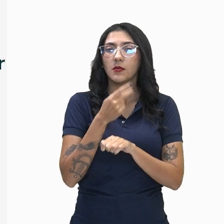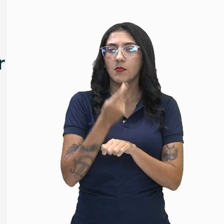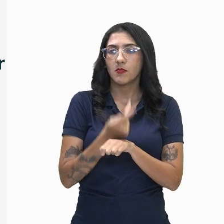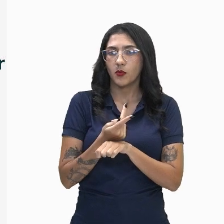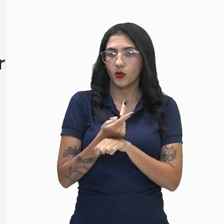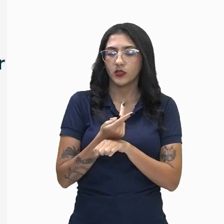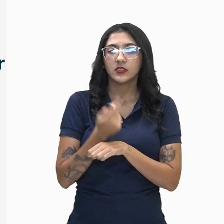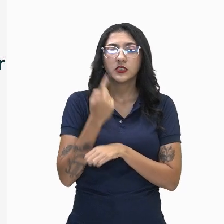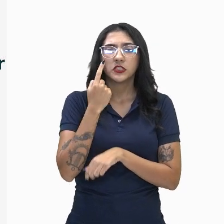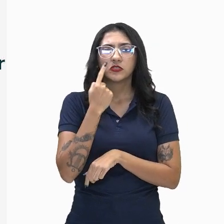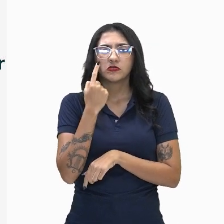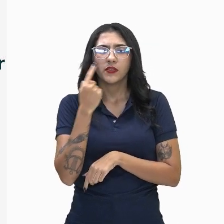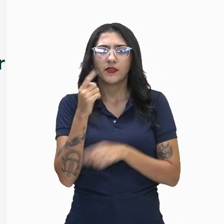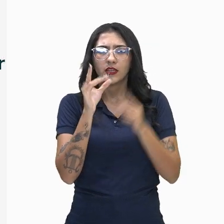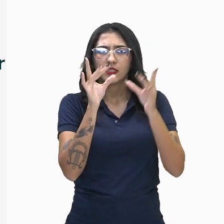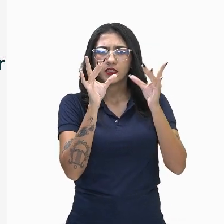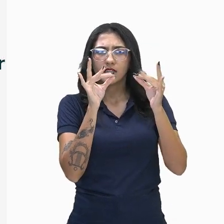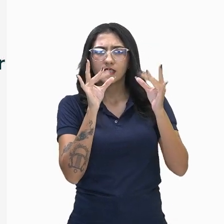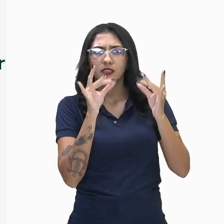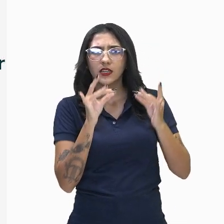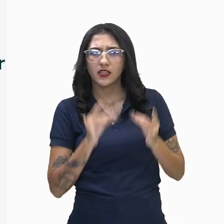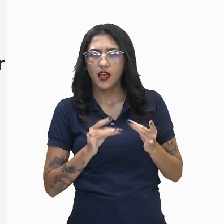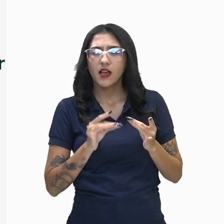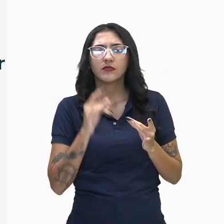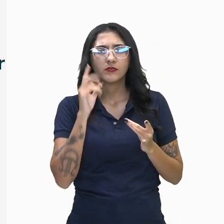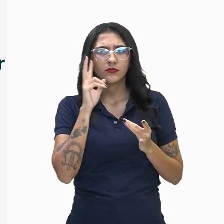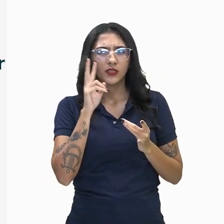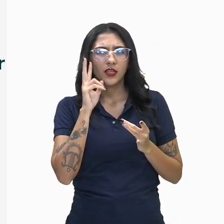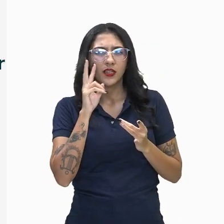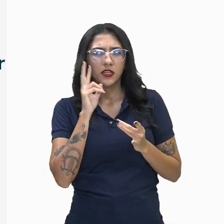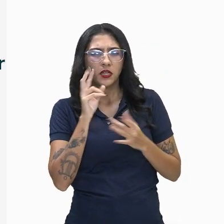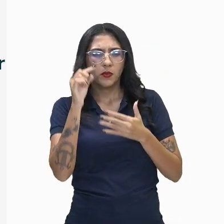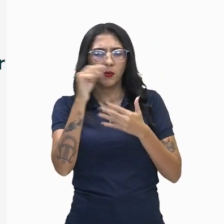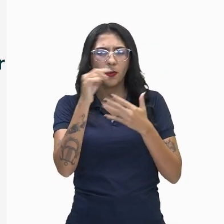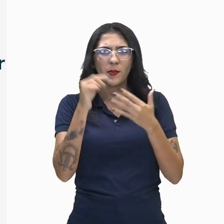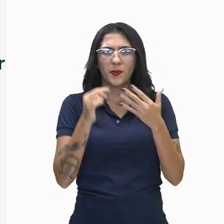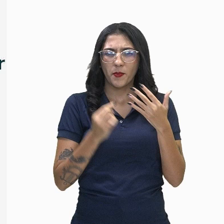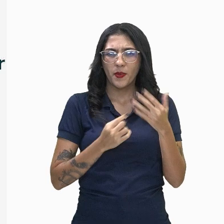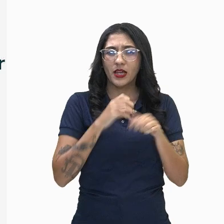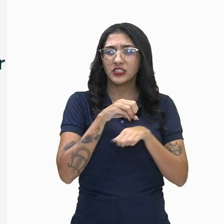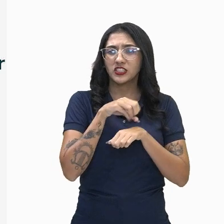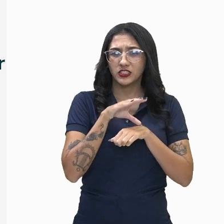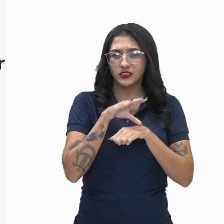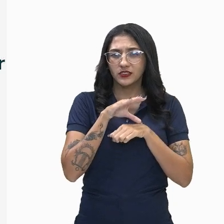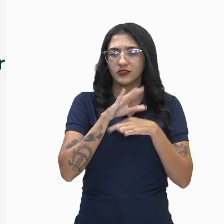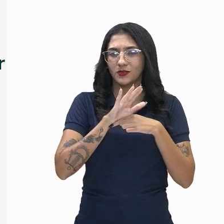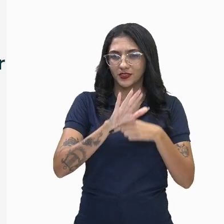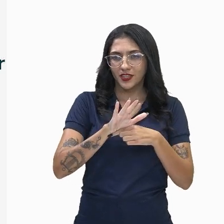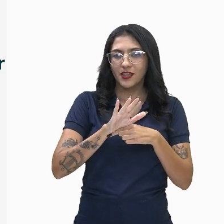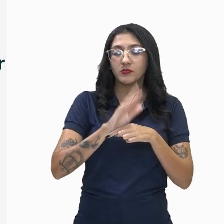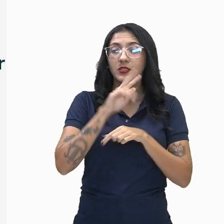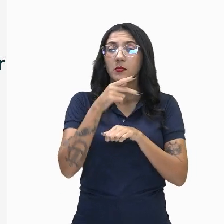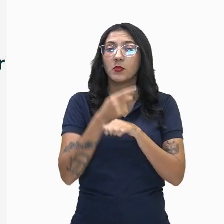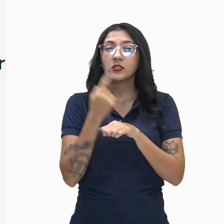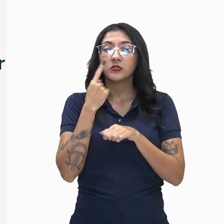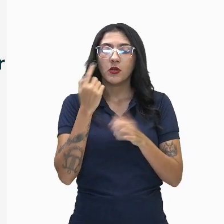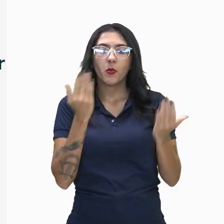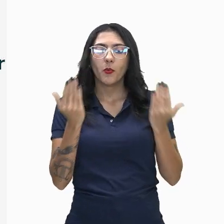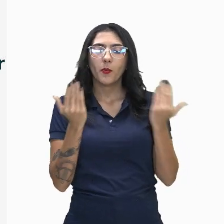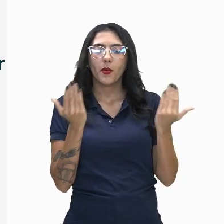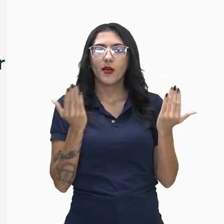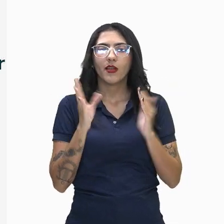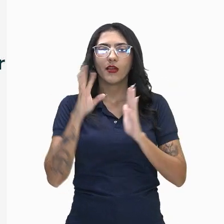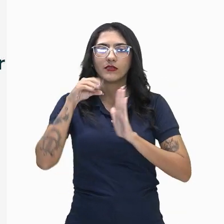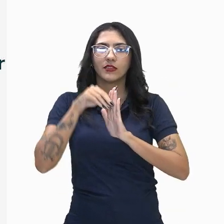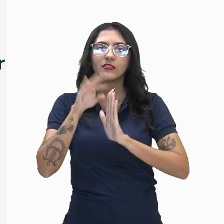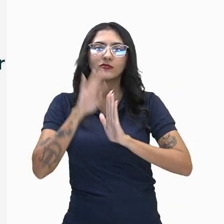ver cada um daquelas dicas que eu apresentei para vocês dentro do texto, para que vocês